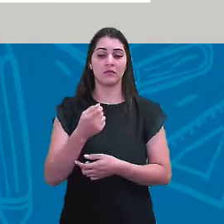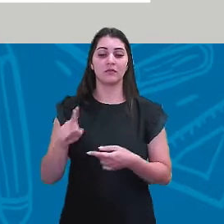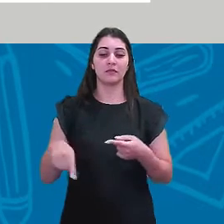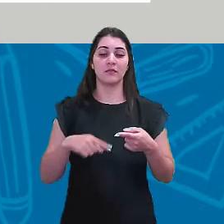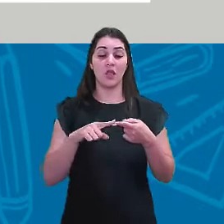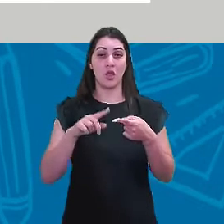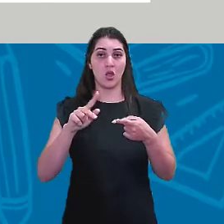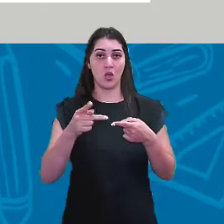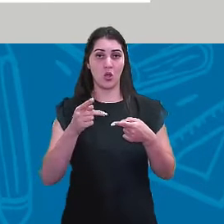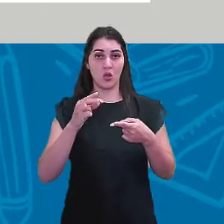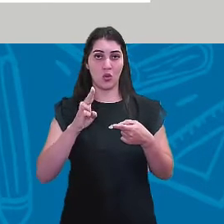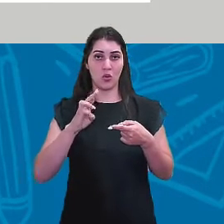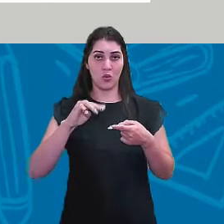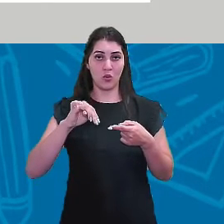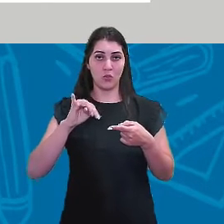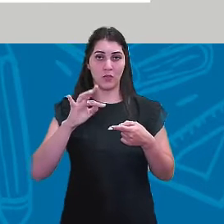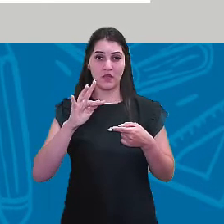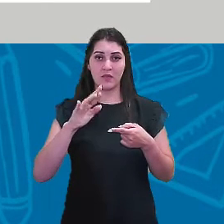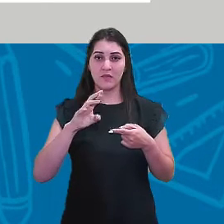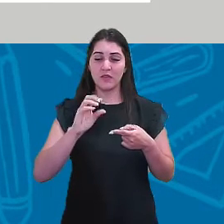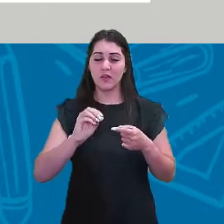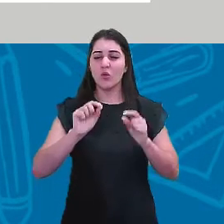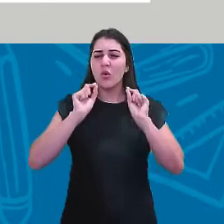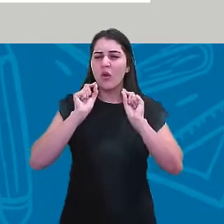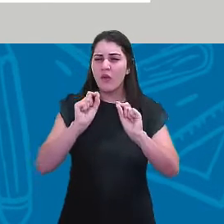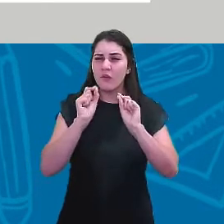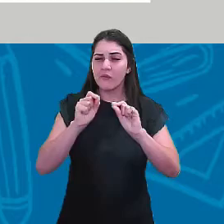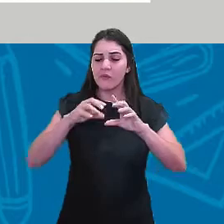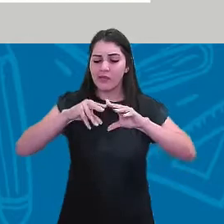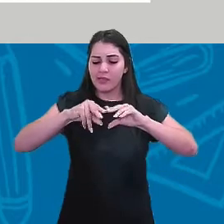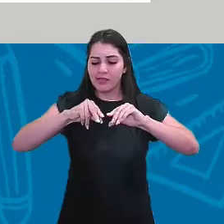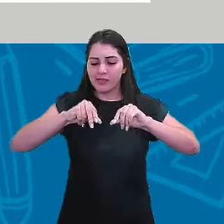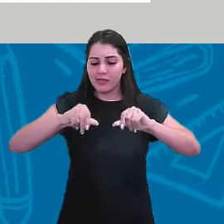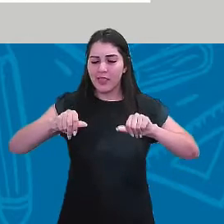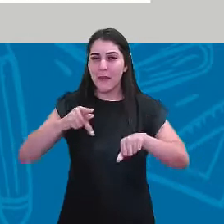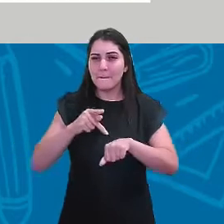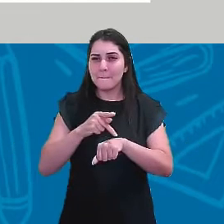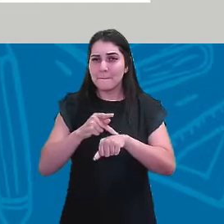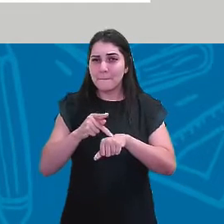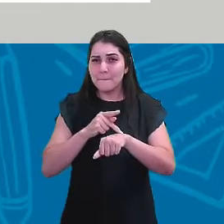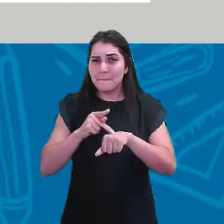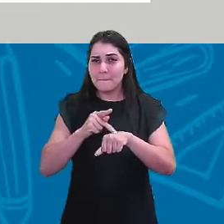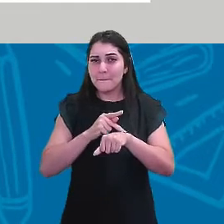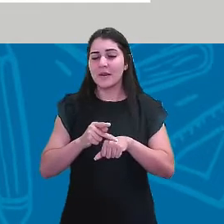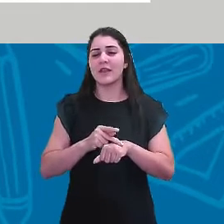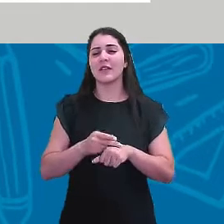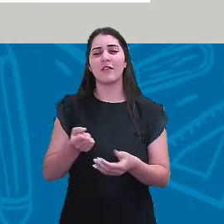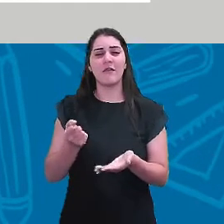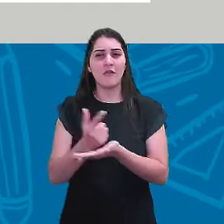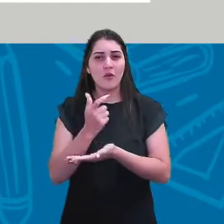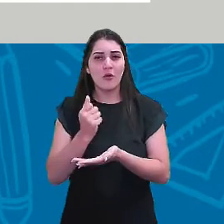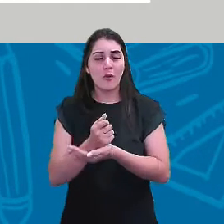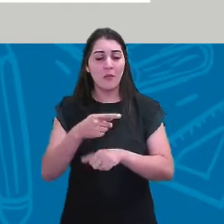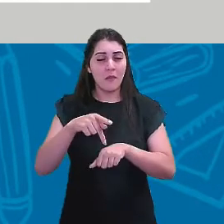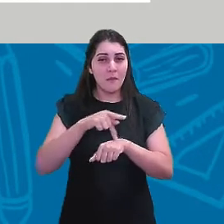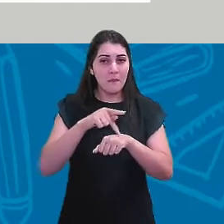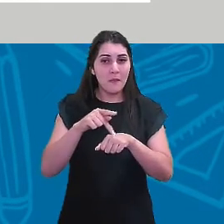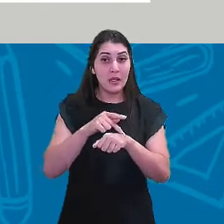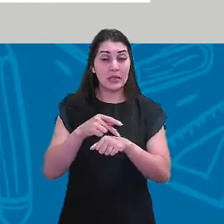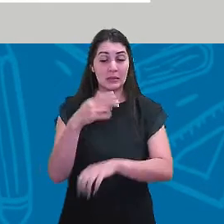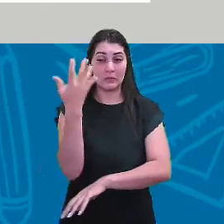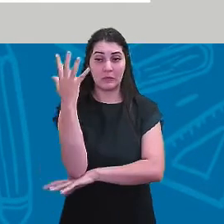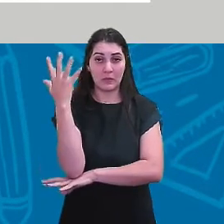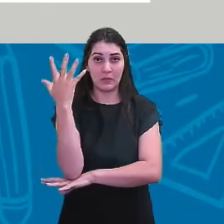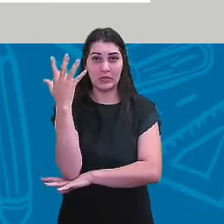Umífero, que é aquela terra preta. Quem nunca ouviu a mãe dizer assim, eu vou comprar terra preta para poder a plantinha se desenvolver? Vamos lá.